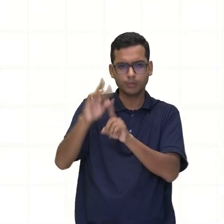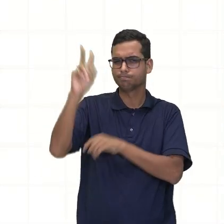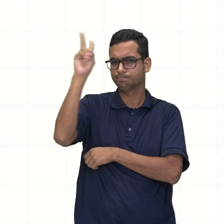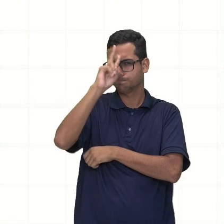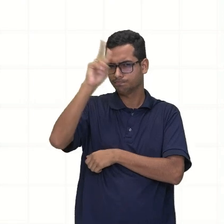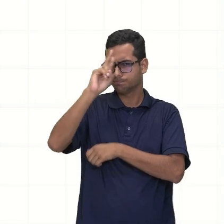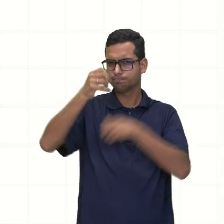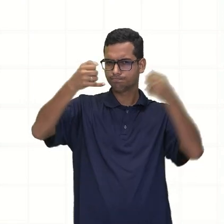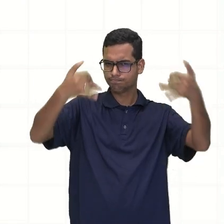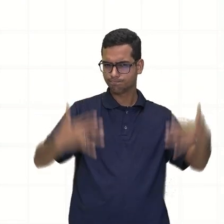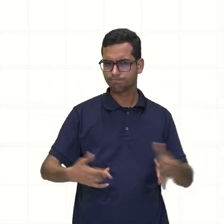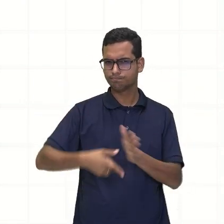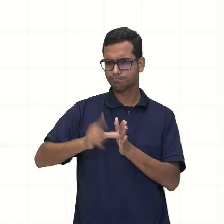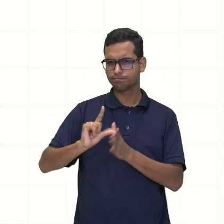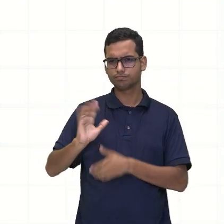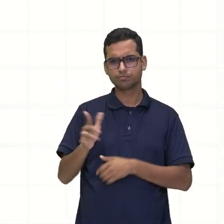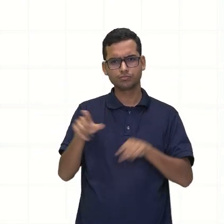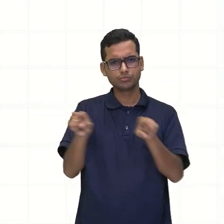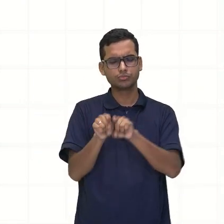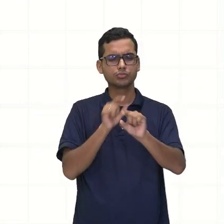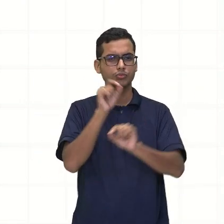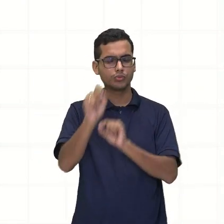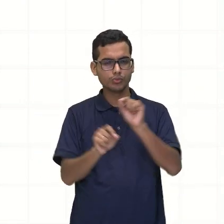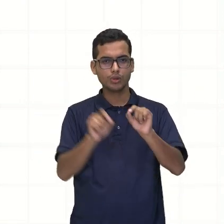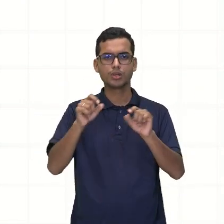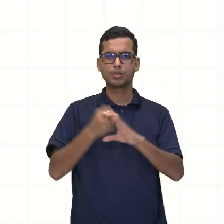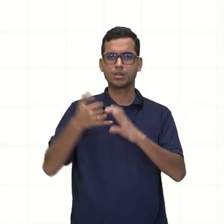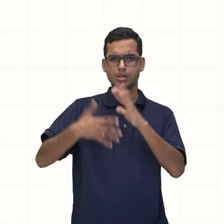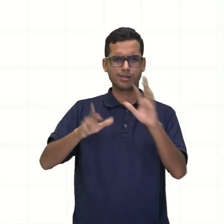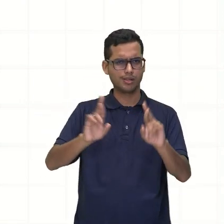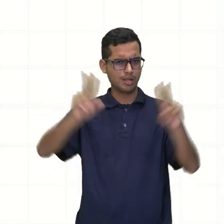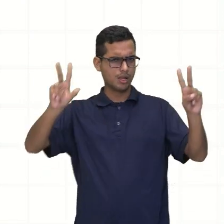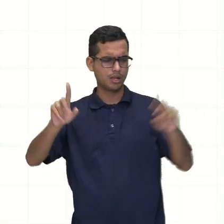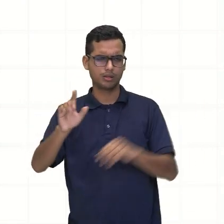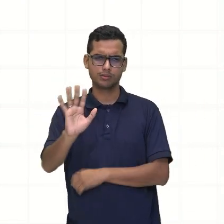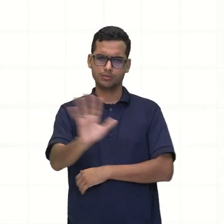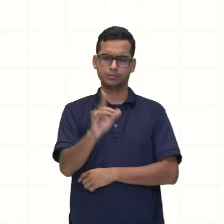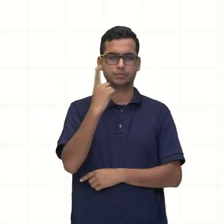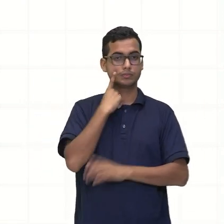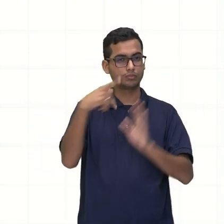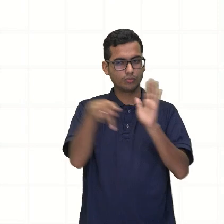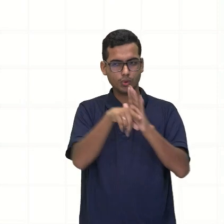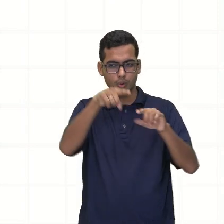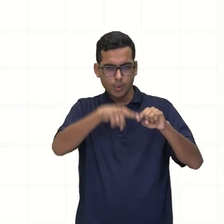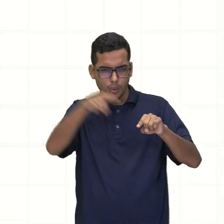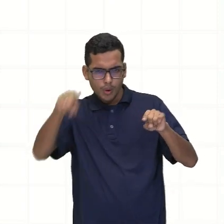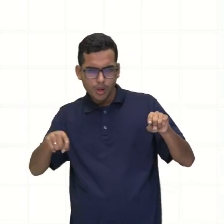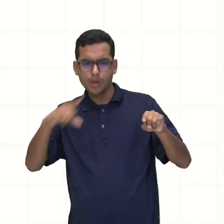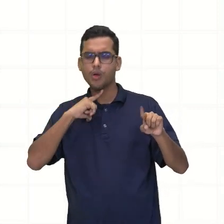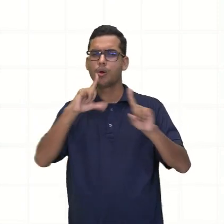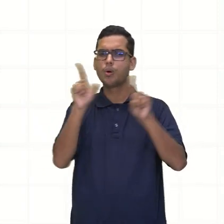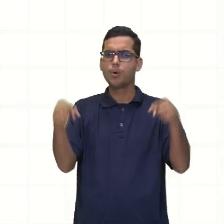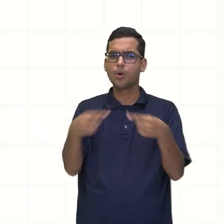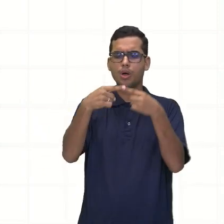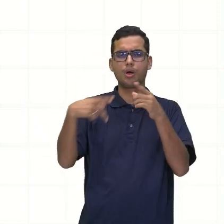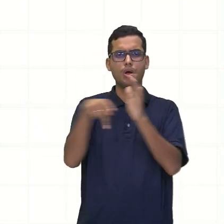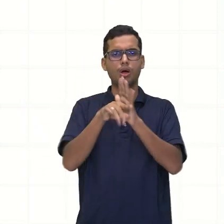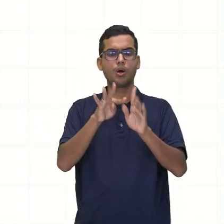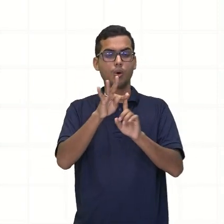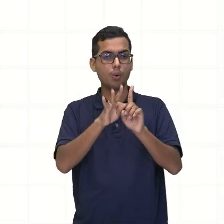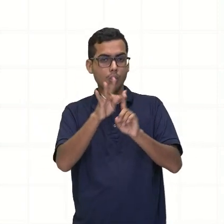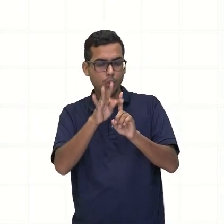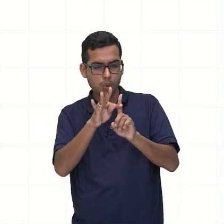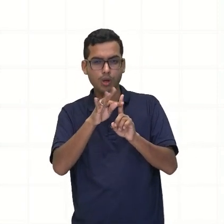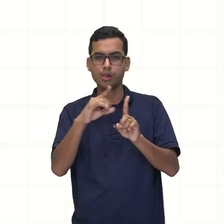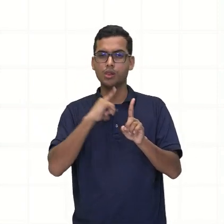ter ali uma diferença muito grande, né, uma variação com relação à temperatura mais elevada e